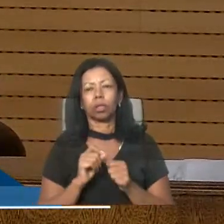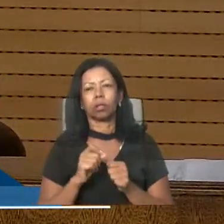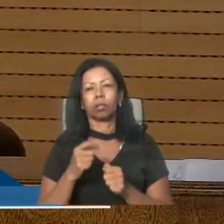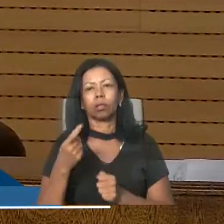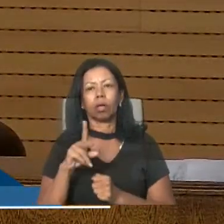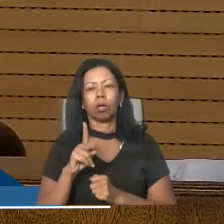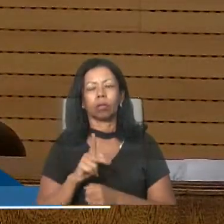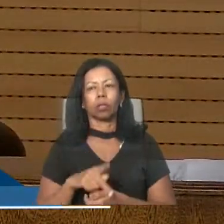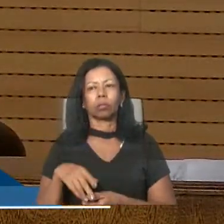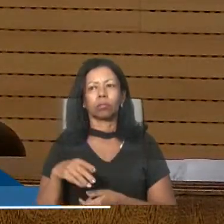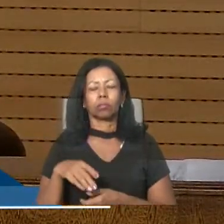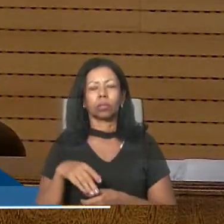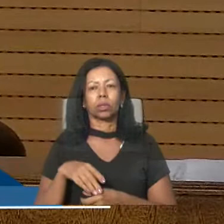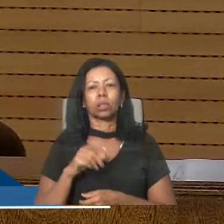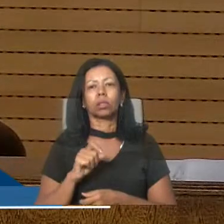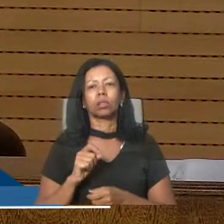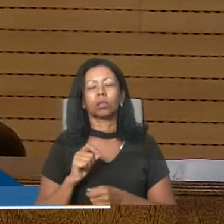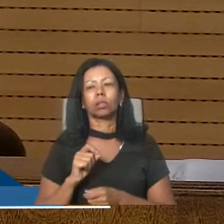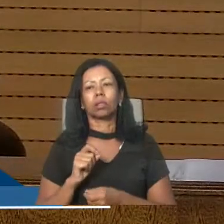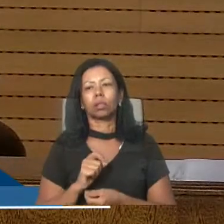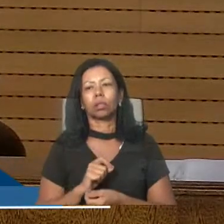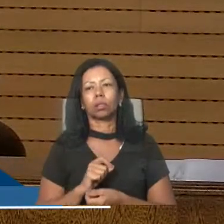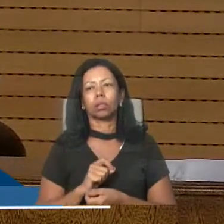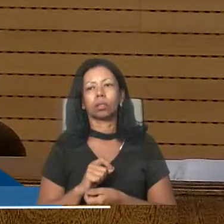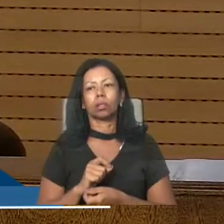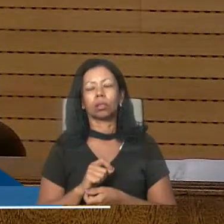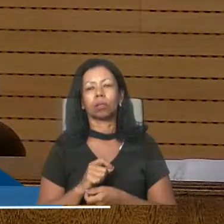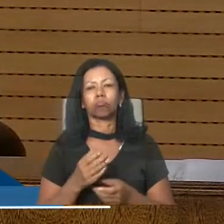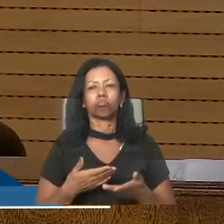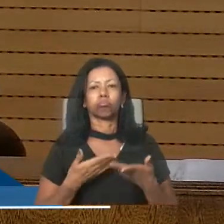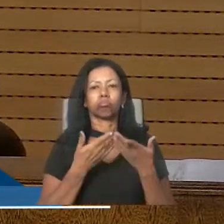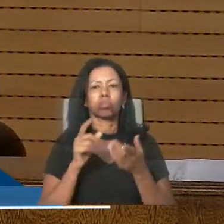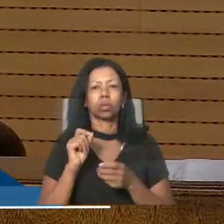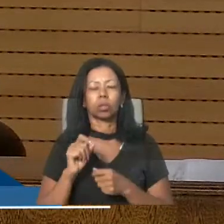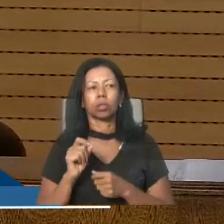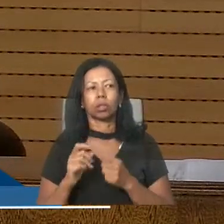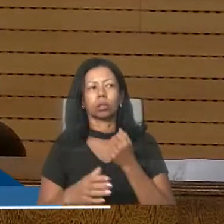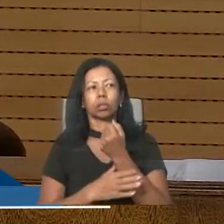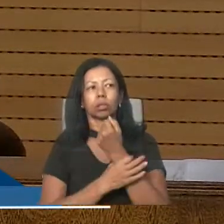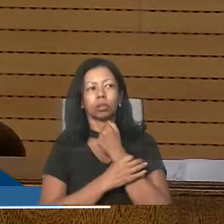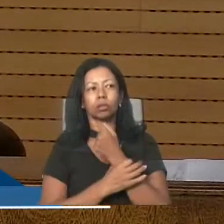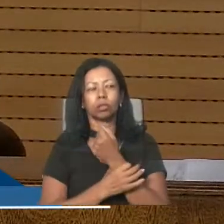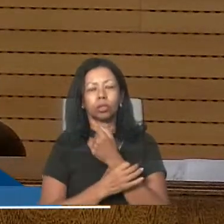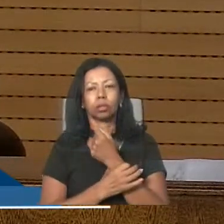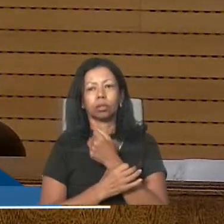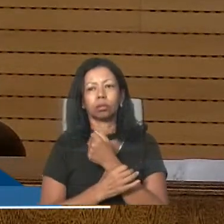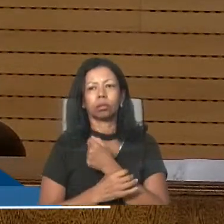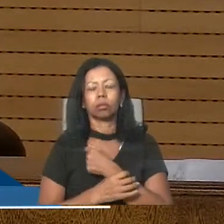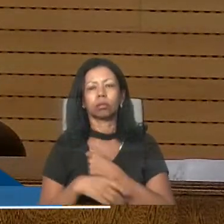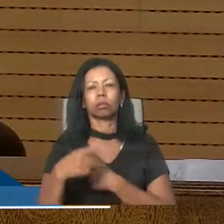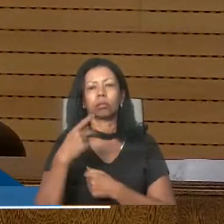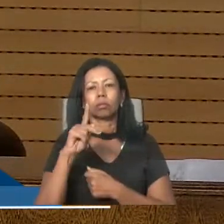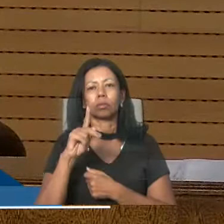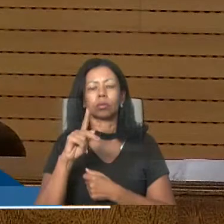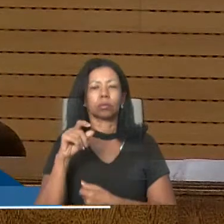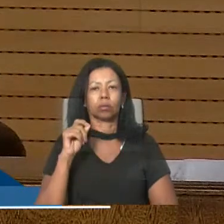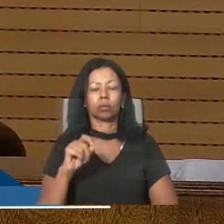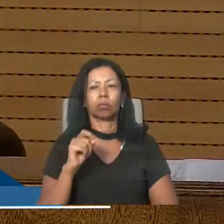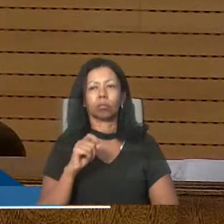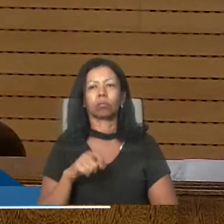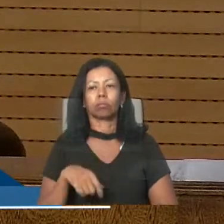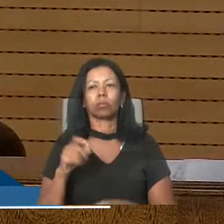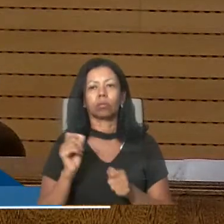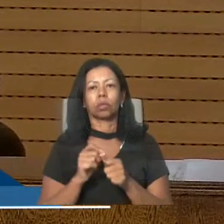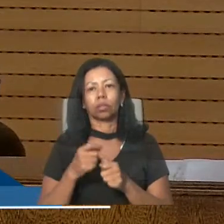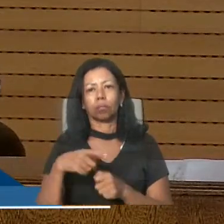e provisórias que entregam organicamente as garantias de suas e são prestadas